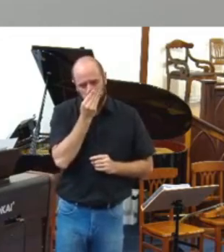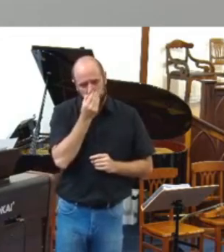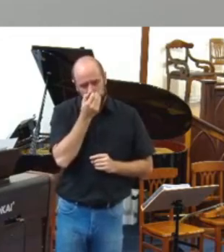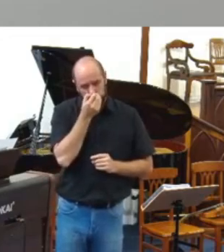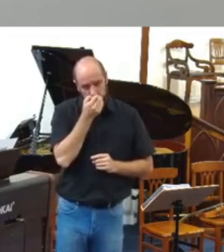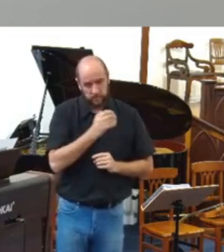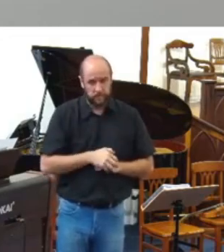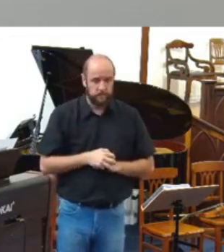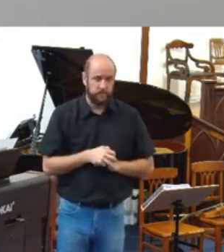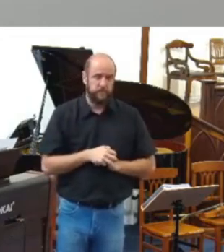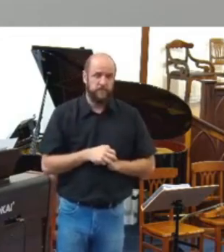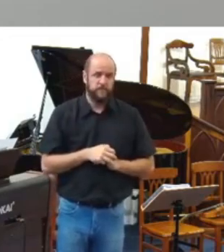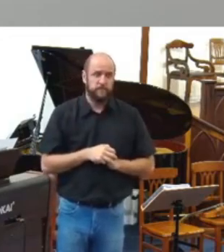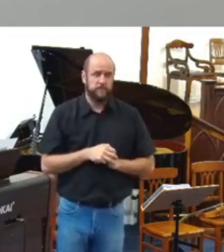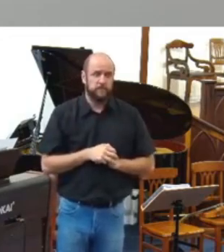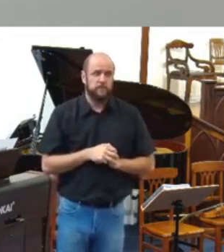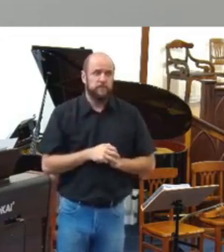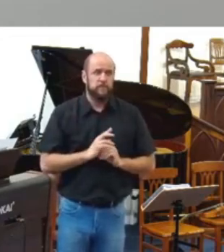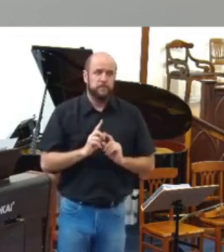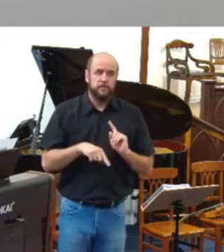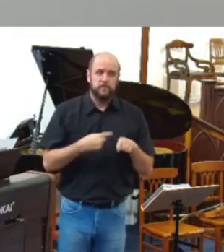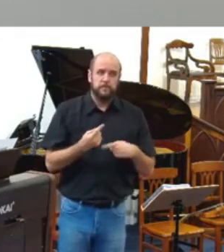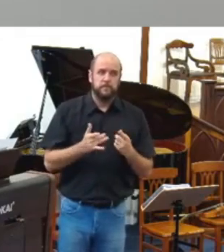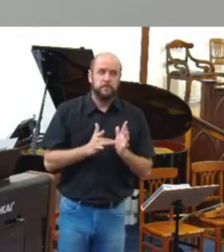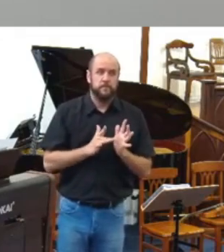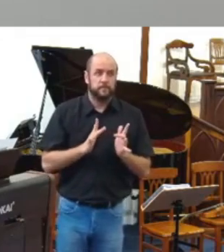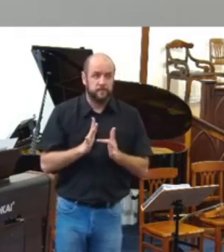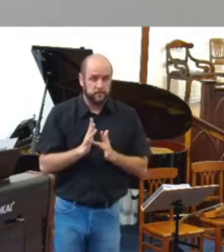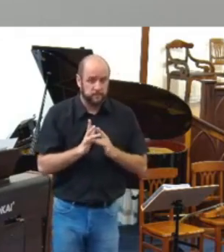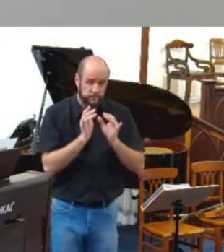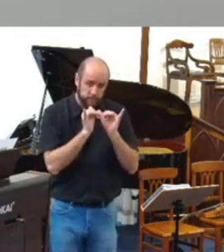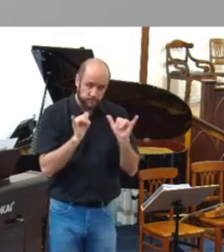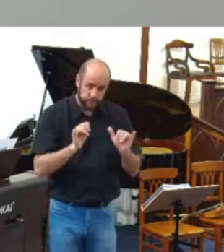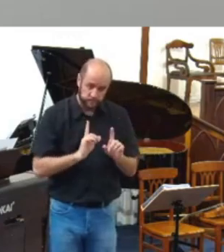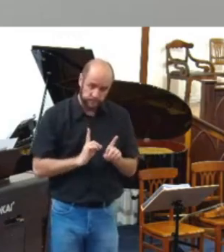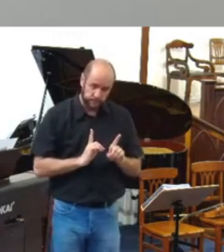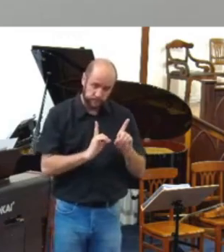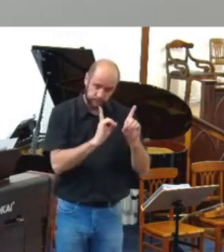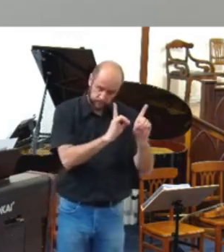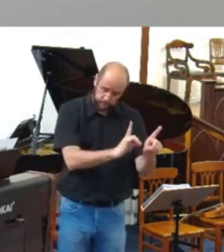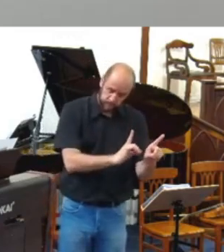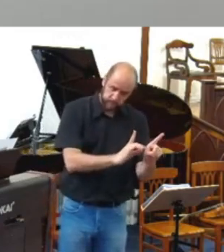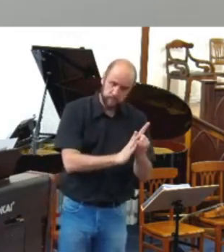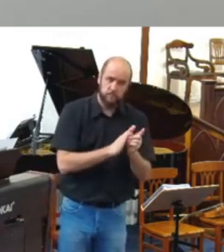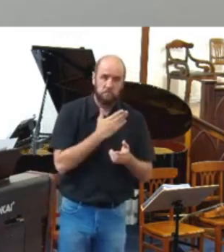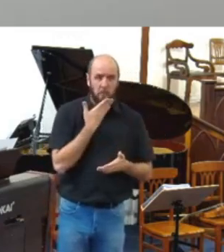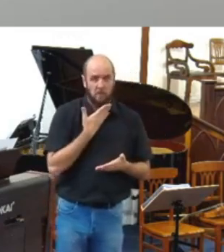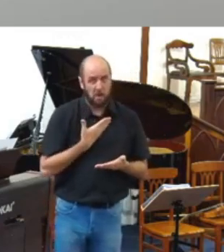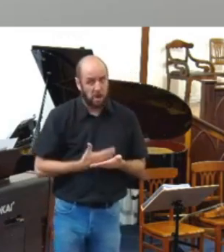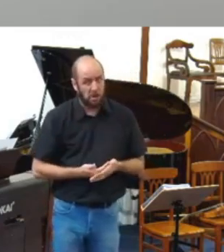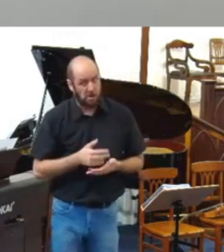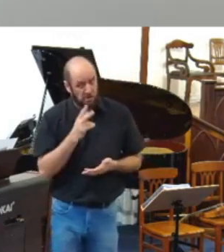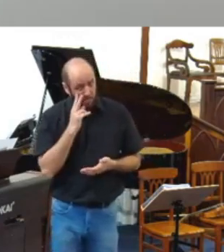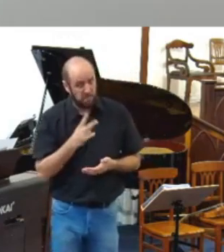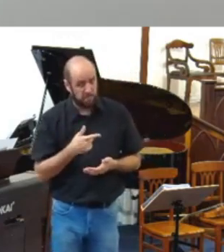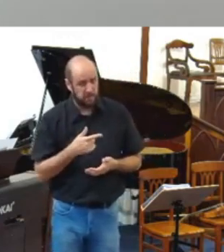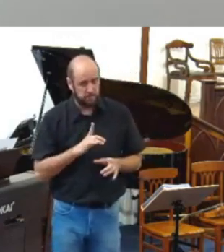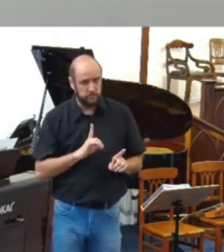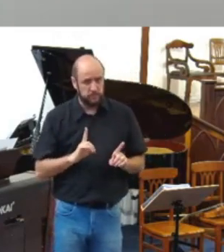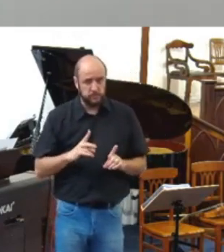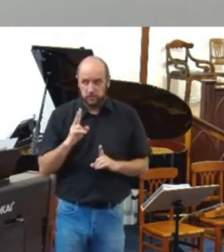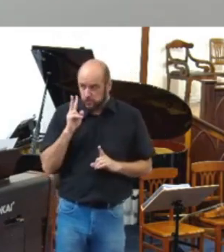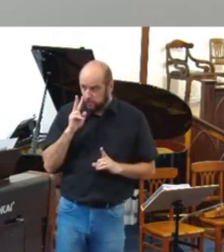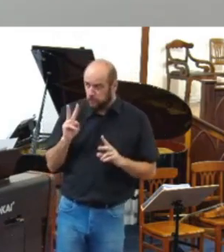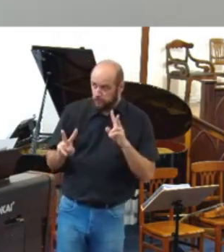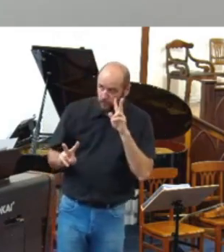E por fim, quando Jesus, falando sobre os seus discípulos, eles estavam muito impressionados a